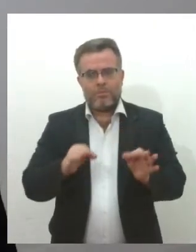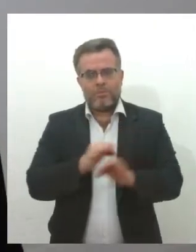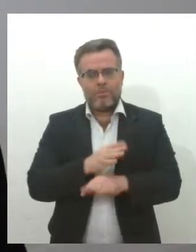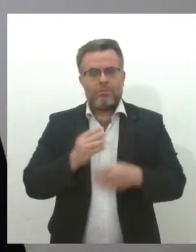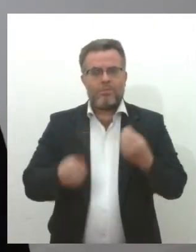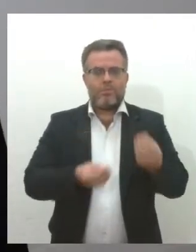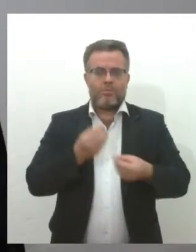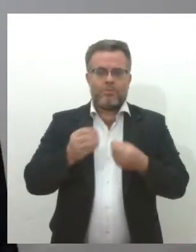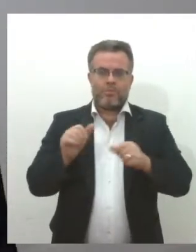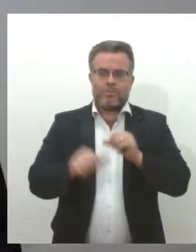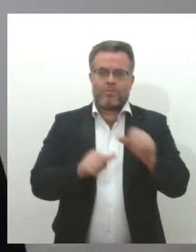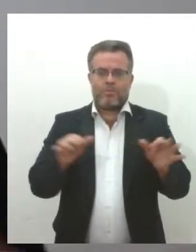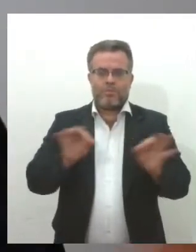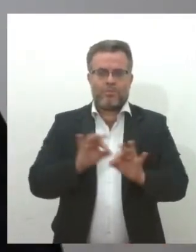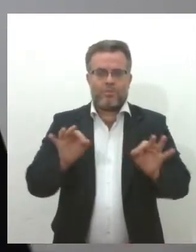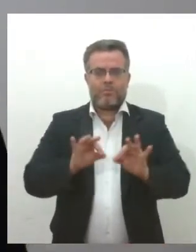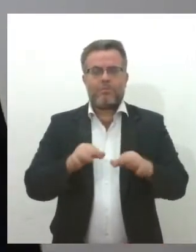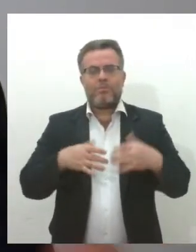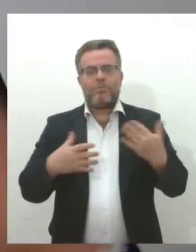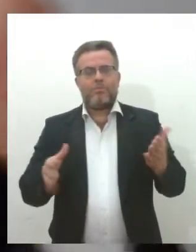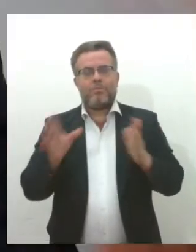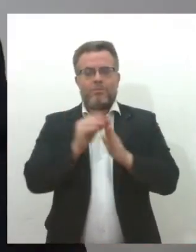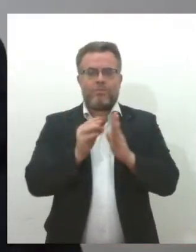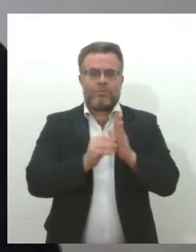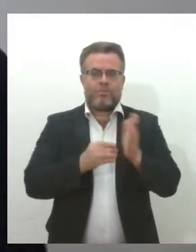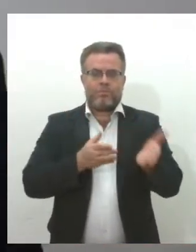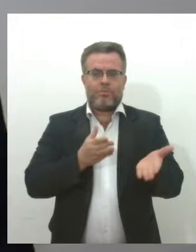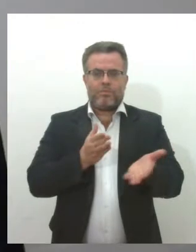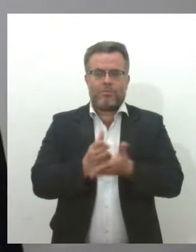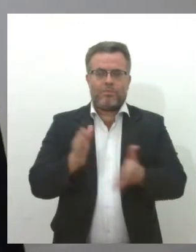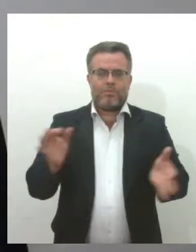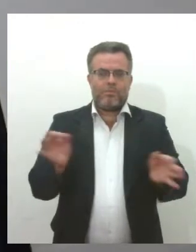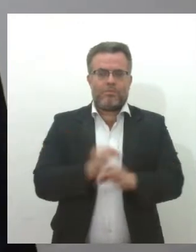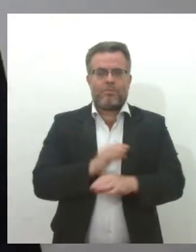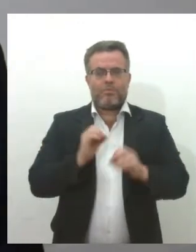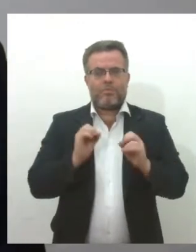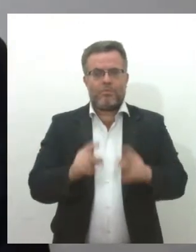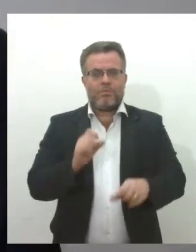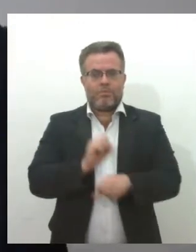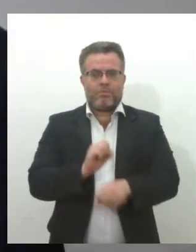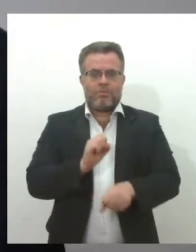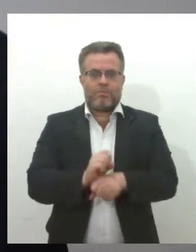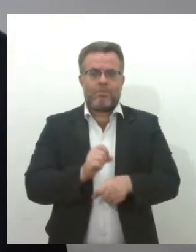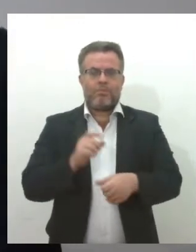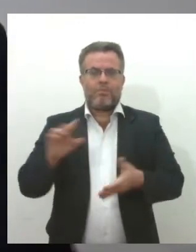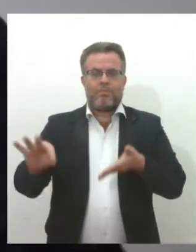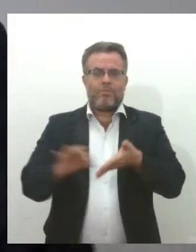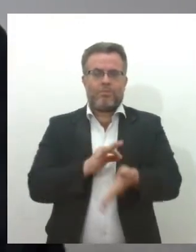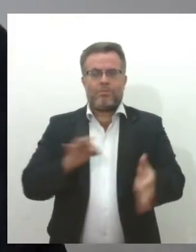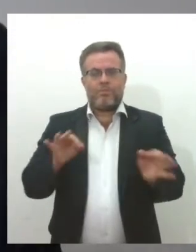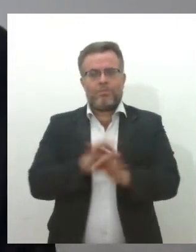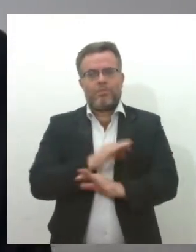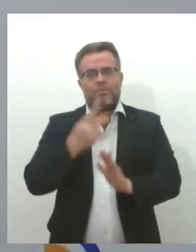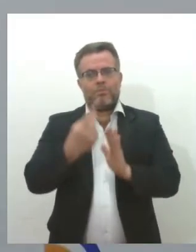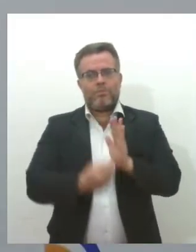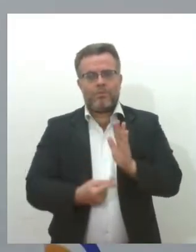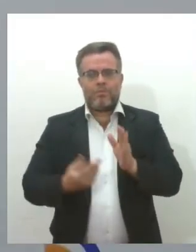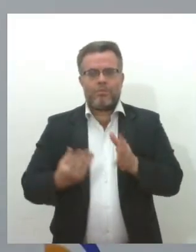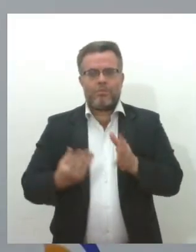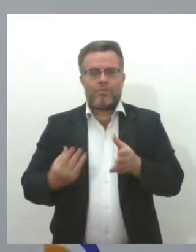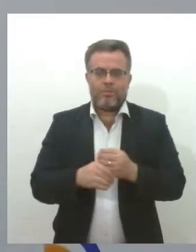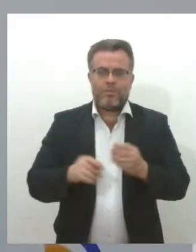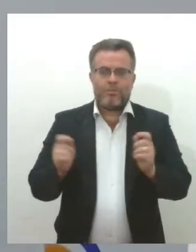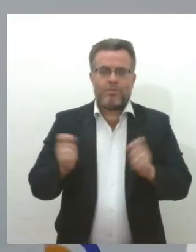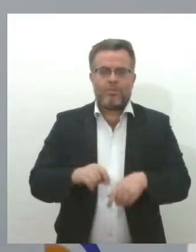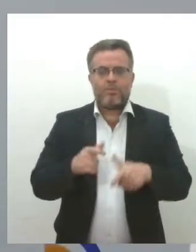sem alteração de nenhum conteúdo e o projeto foi aprovado aguardando outras deliberações e outros projetos que viram complementares a esse